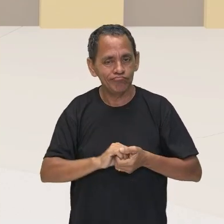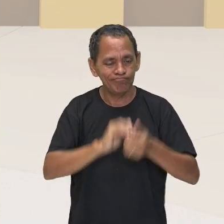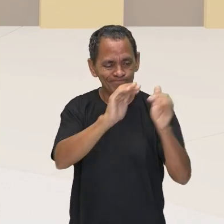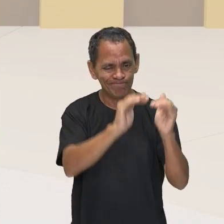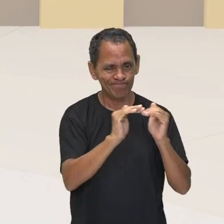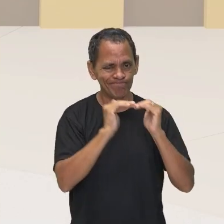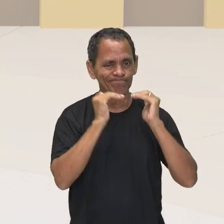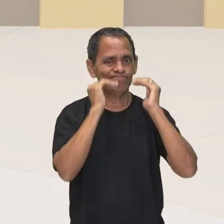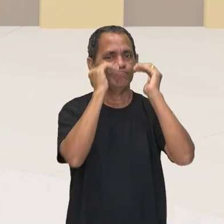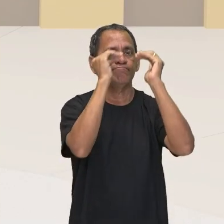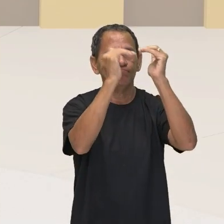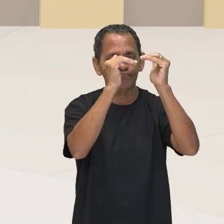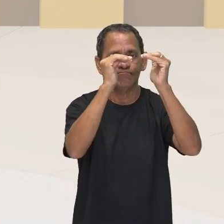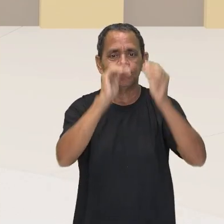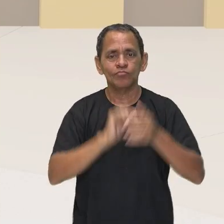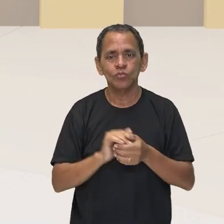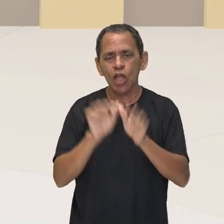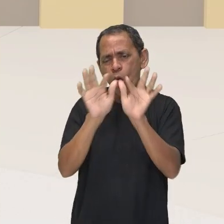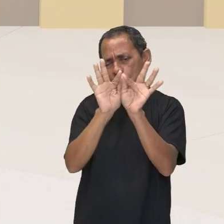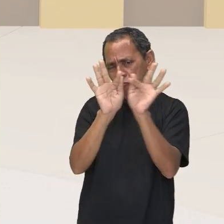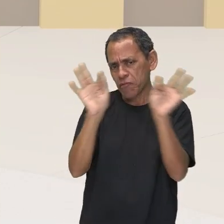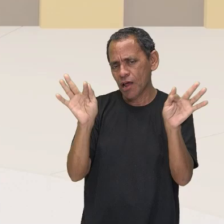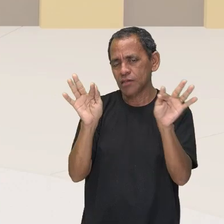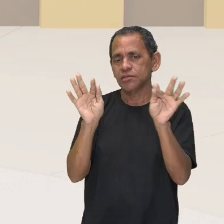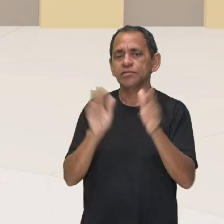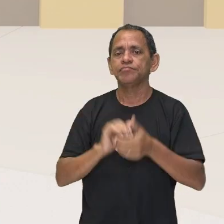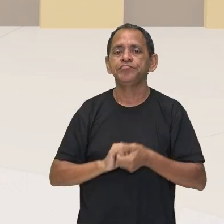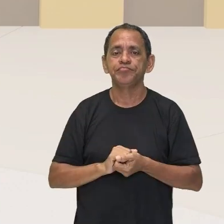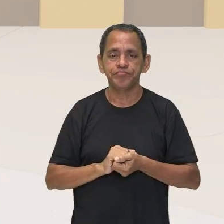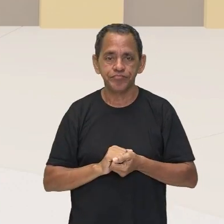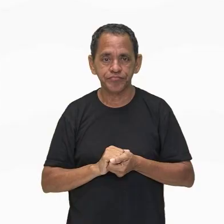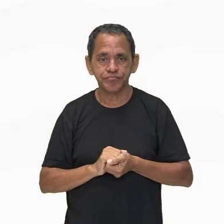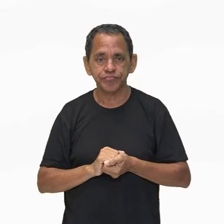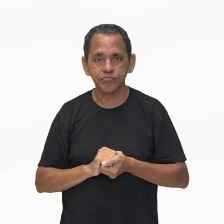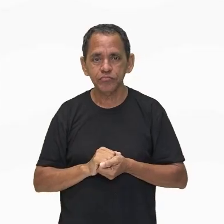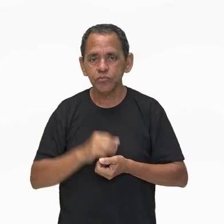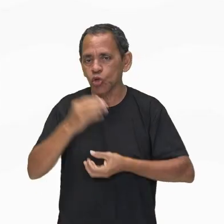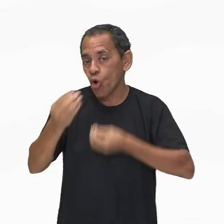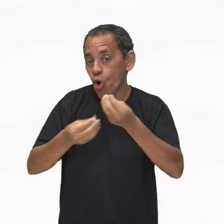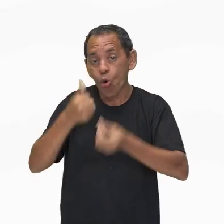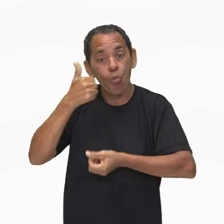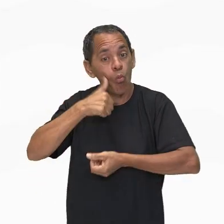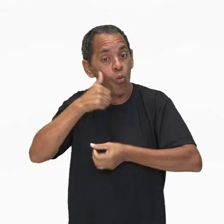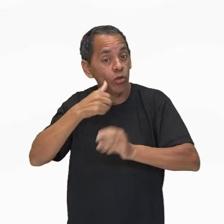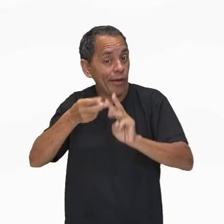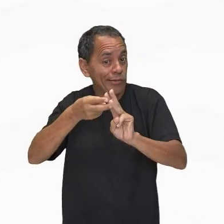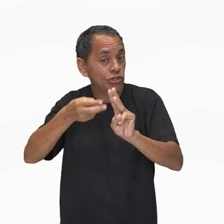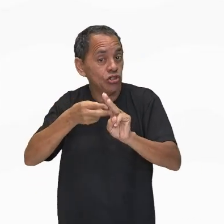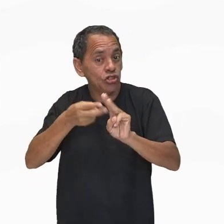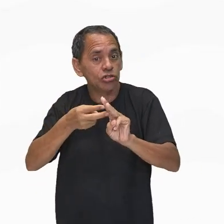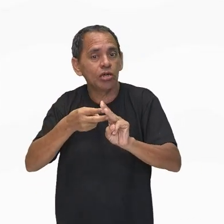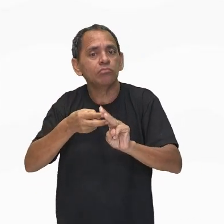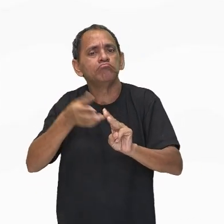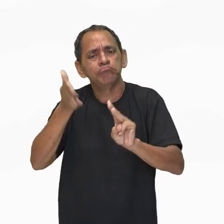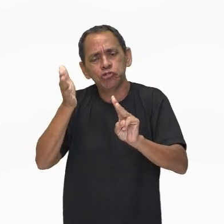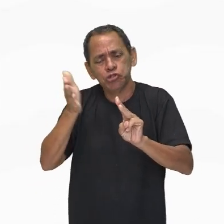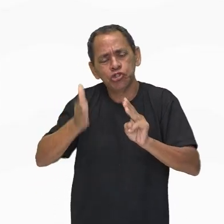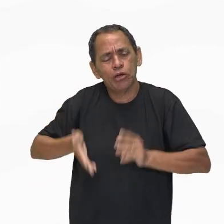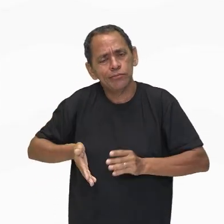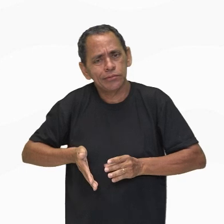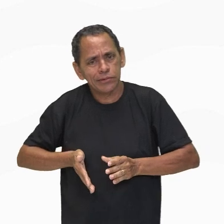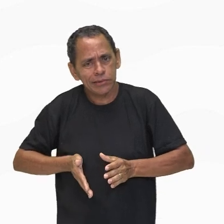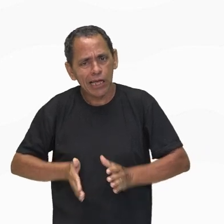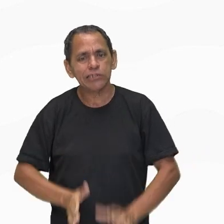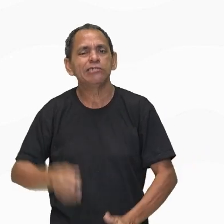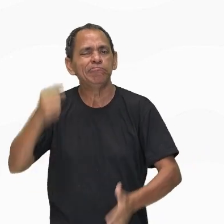Sônia deixa uma frase para nós. Ela diz o seguinte: como mulher indígena, eu já nasci na